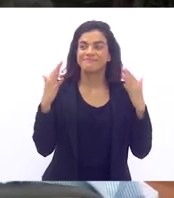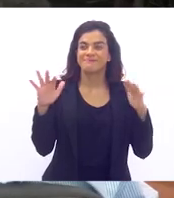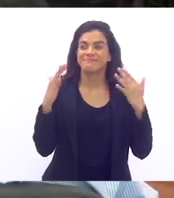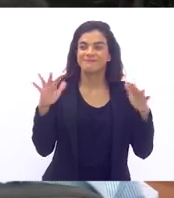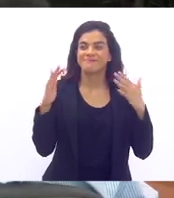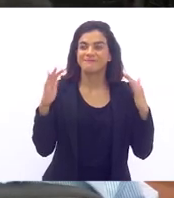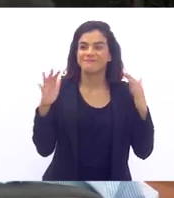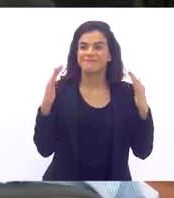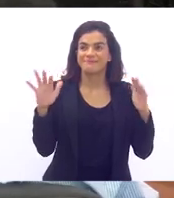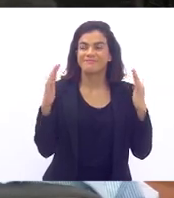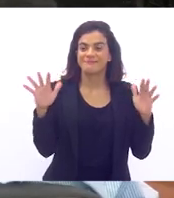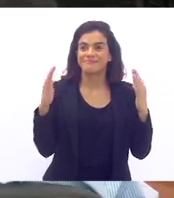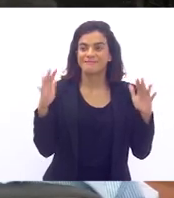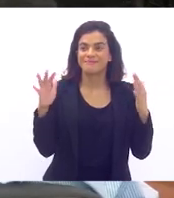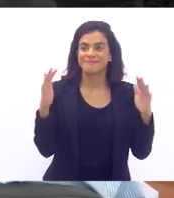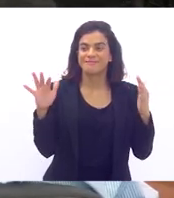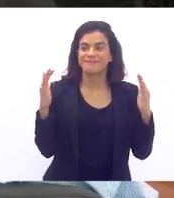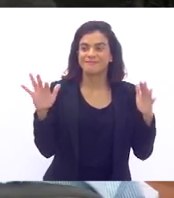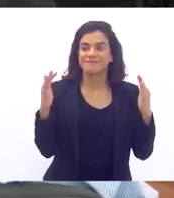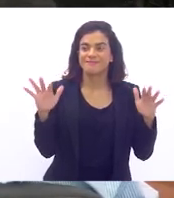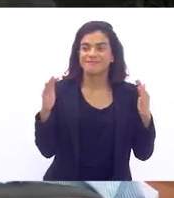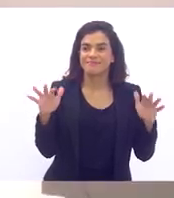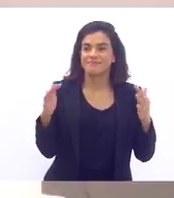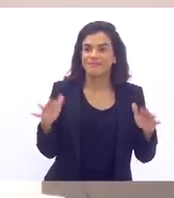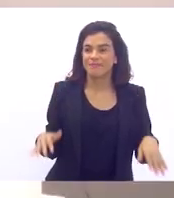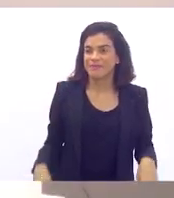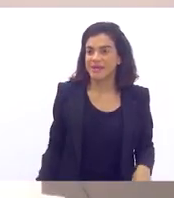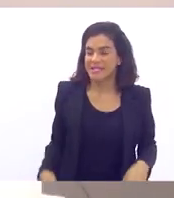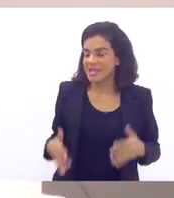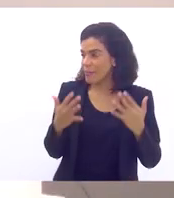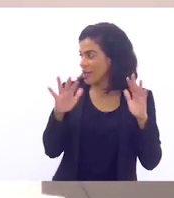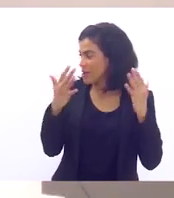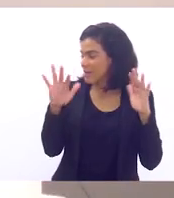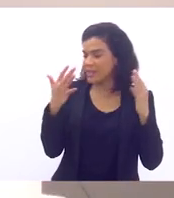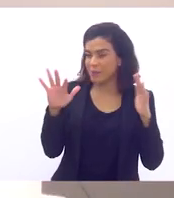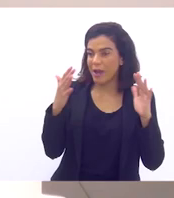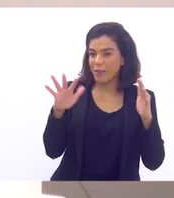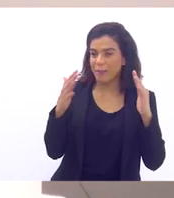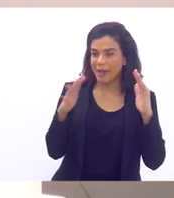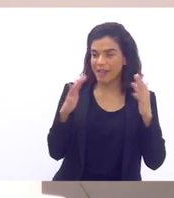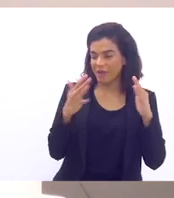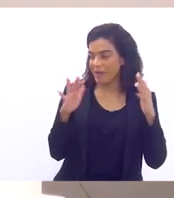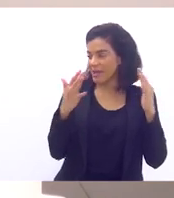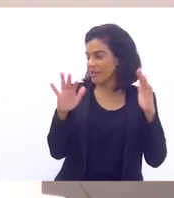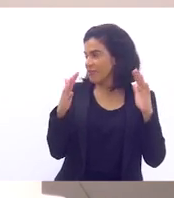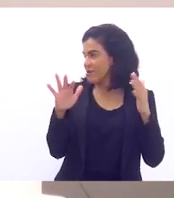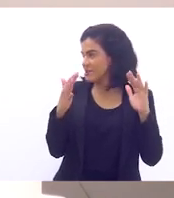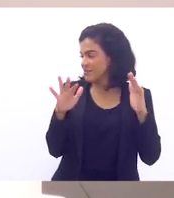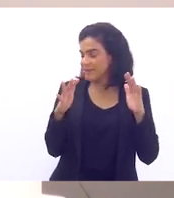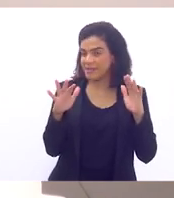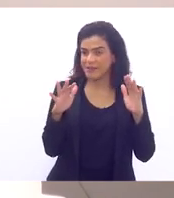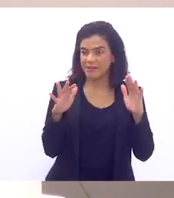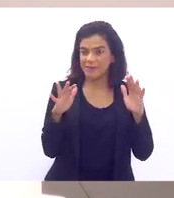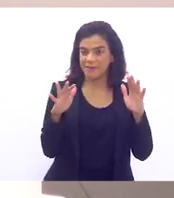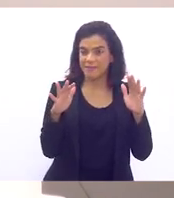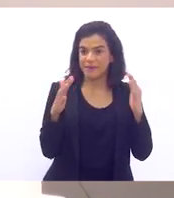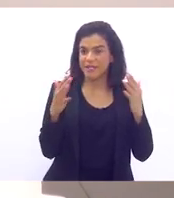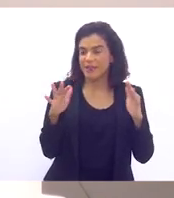Mas Alguém gostaria de fazer uso da palavra bom eu queria só compartilhar